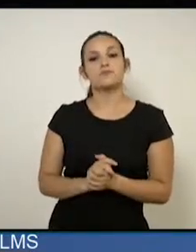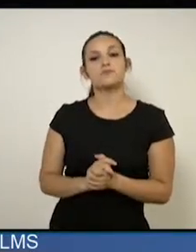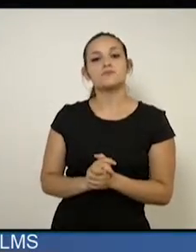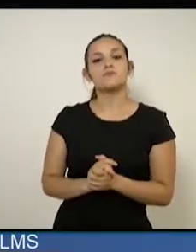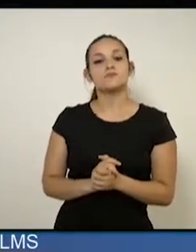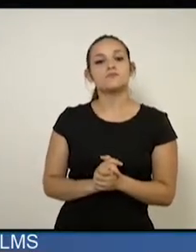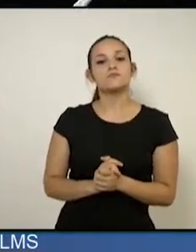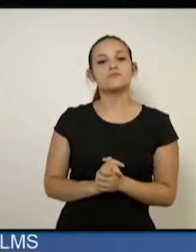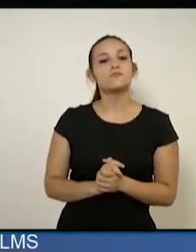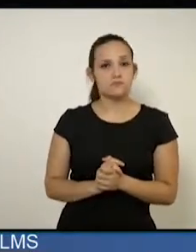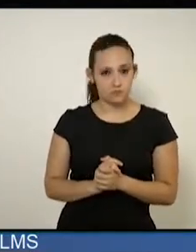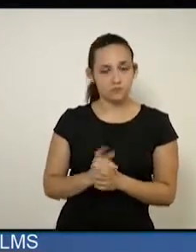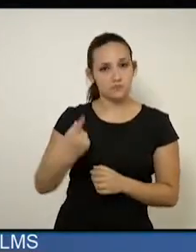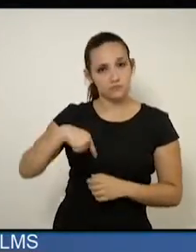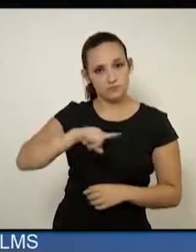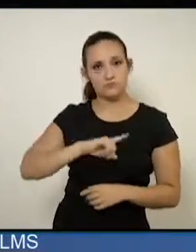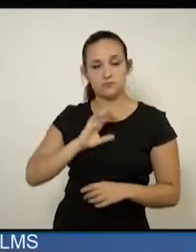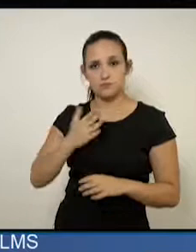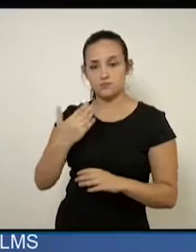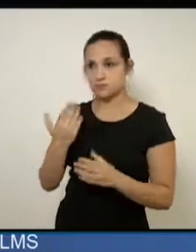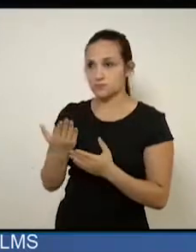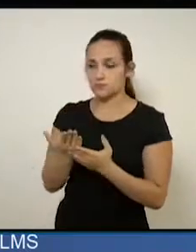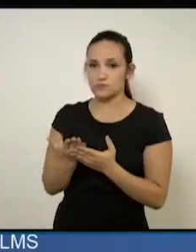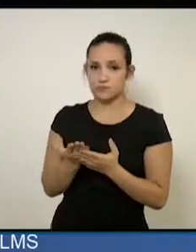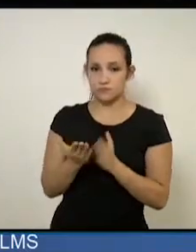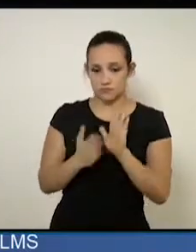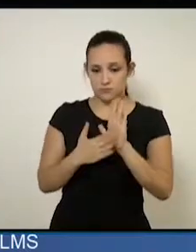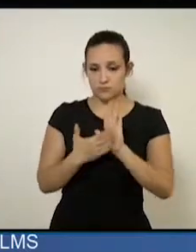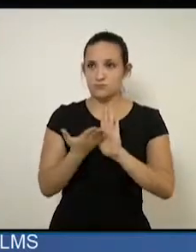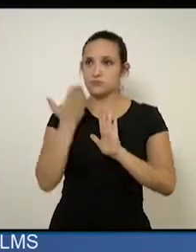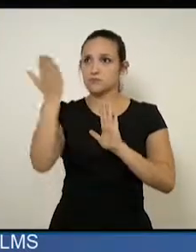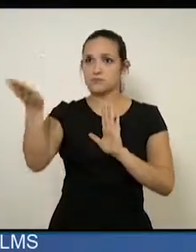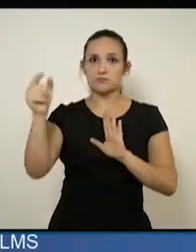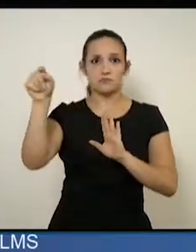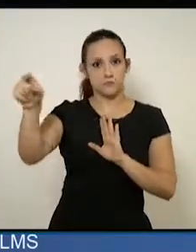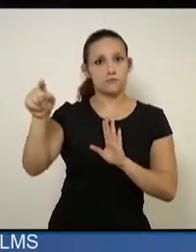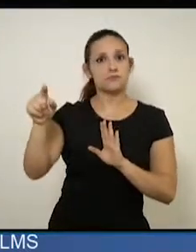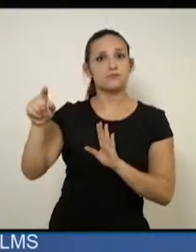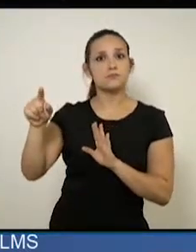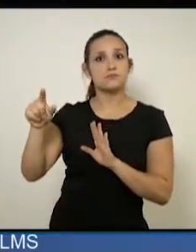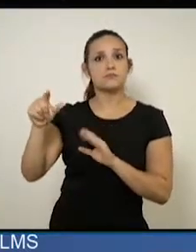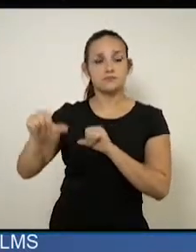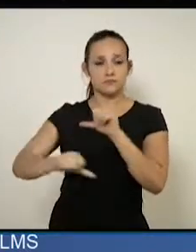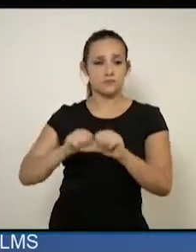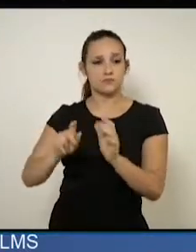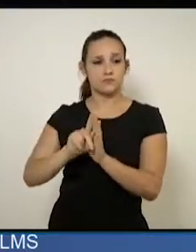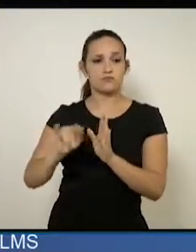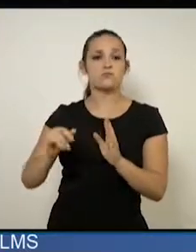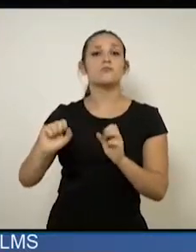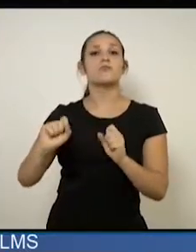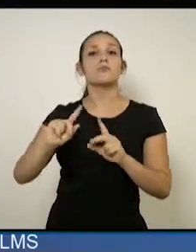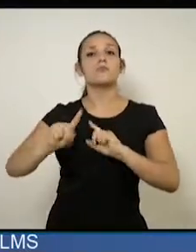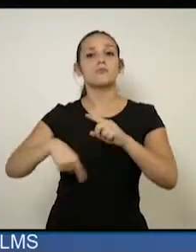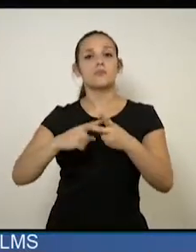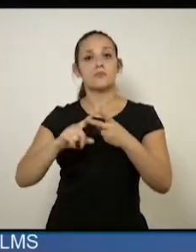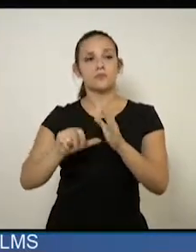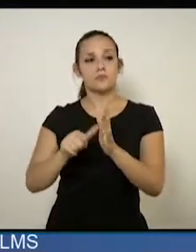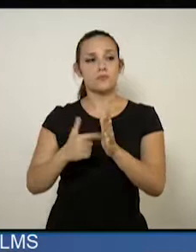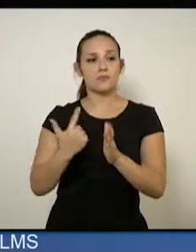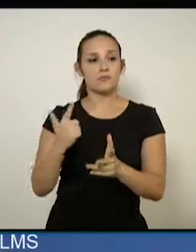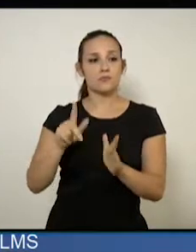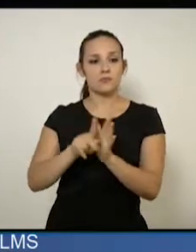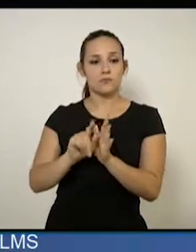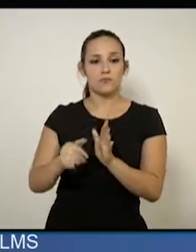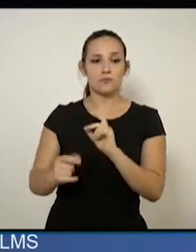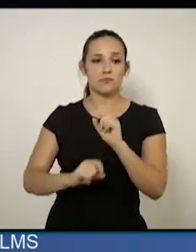governo, entregamos ontem para o representante do governo, para que ele tenha iniciativa nesse sentido. O outro, que nós estamos apresentando,